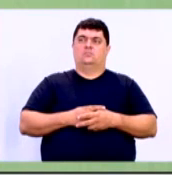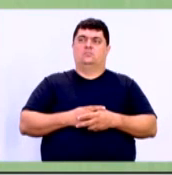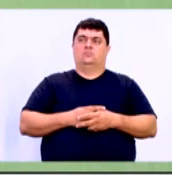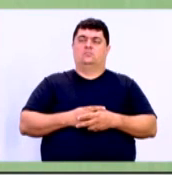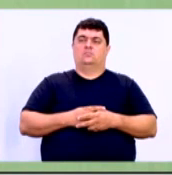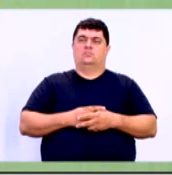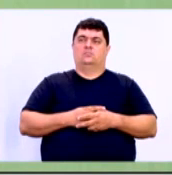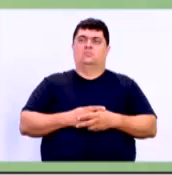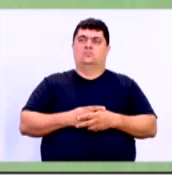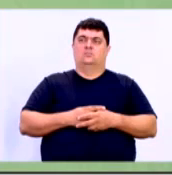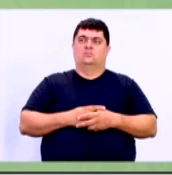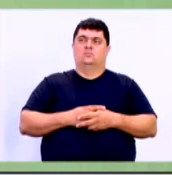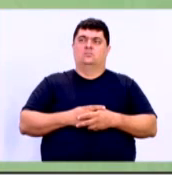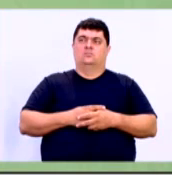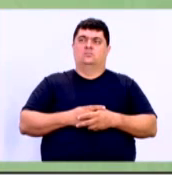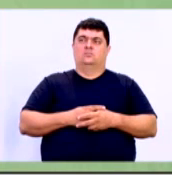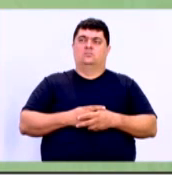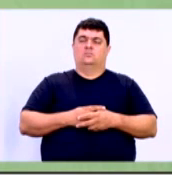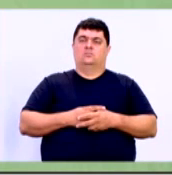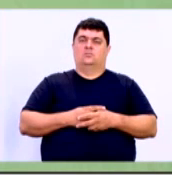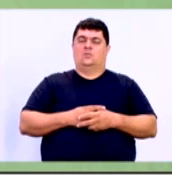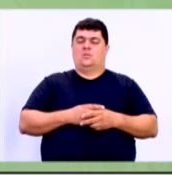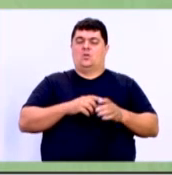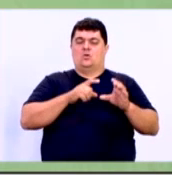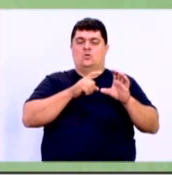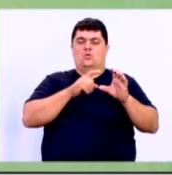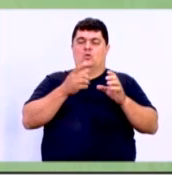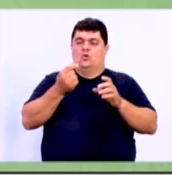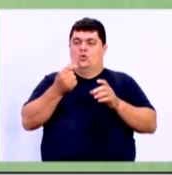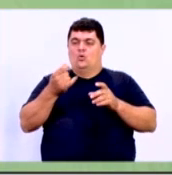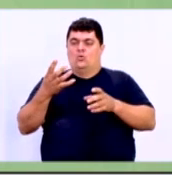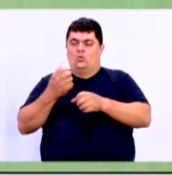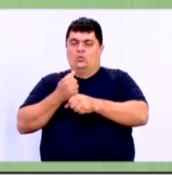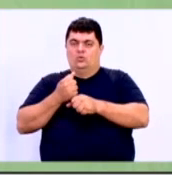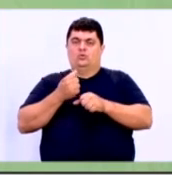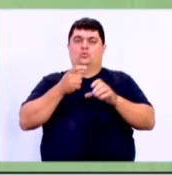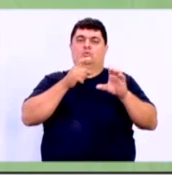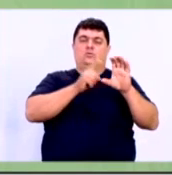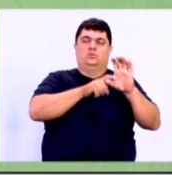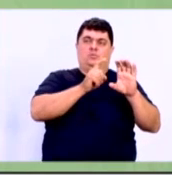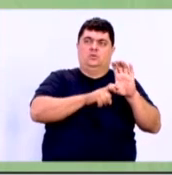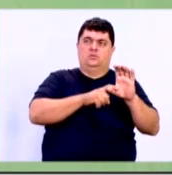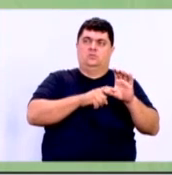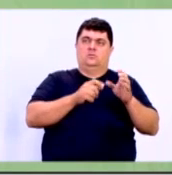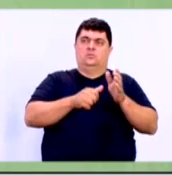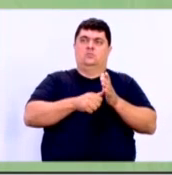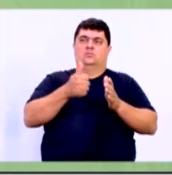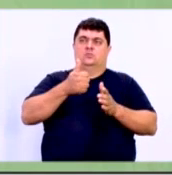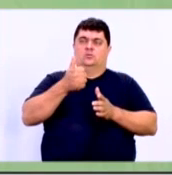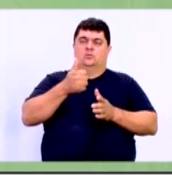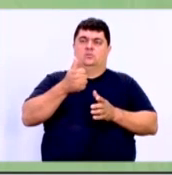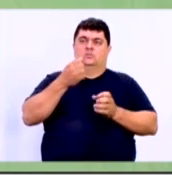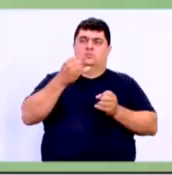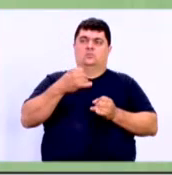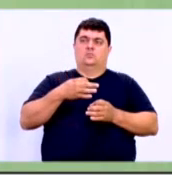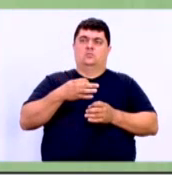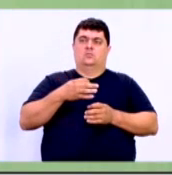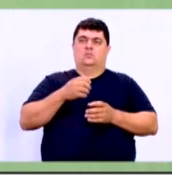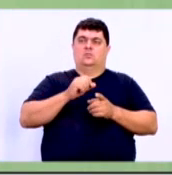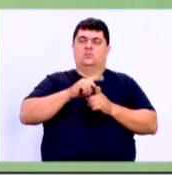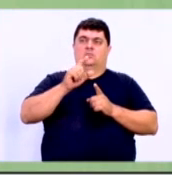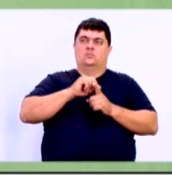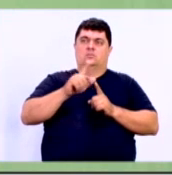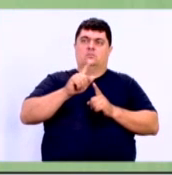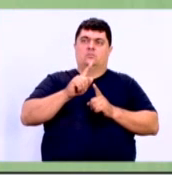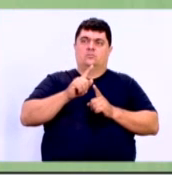Vamos lá, separação entre custeios, custos e despesas. Opa. Primeiro ponto que eu quero deixar aqui, ó. Aluguel de